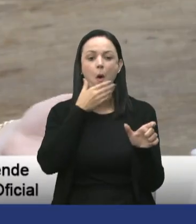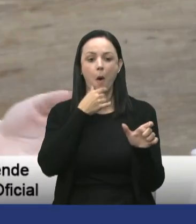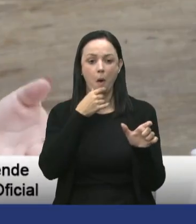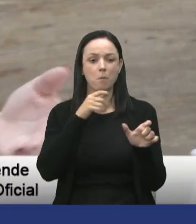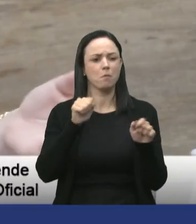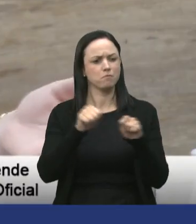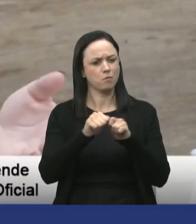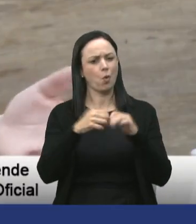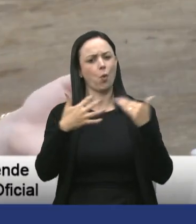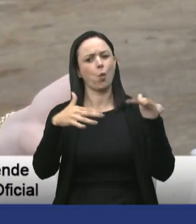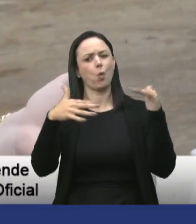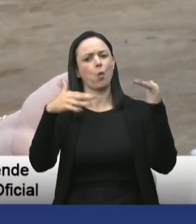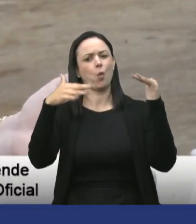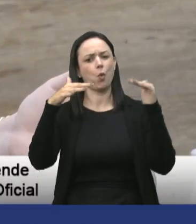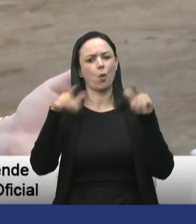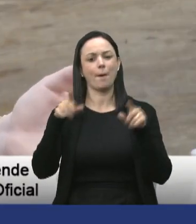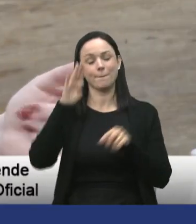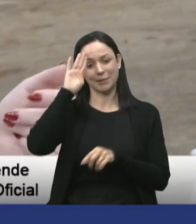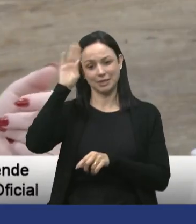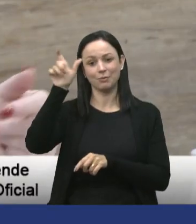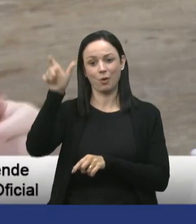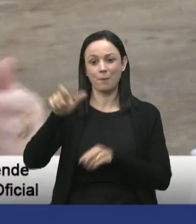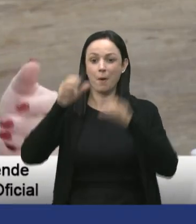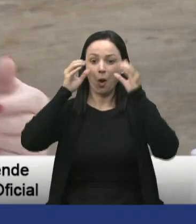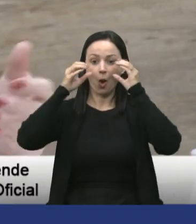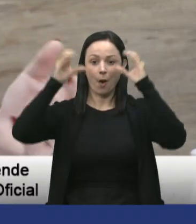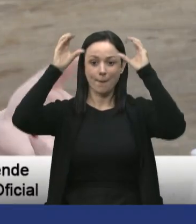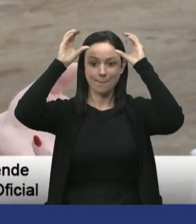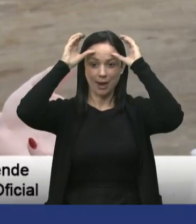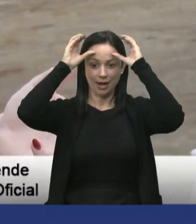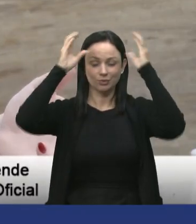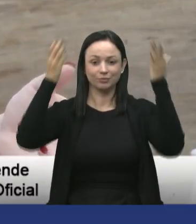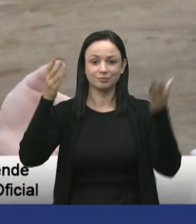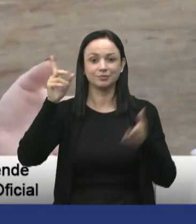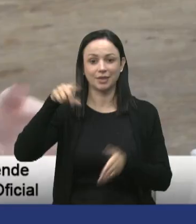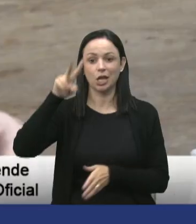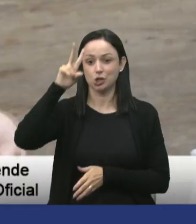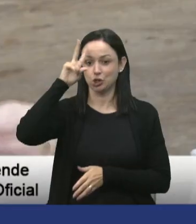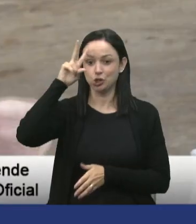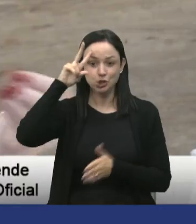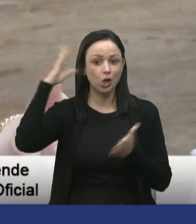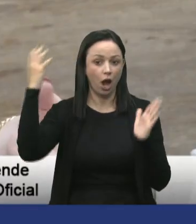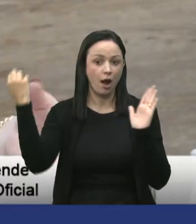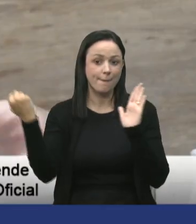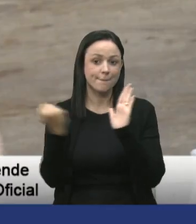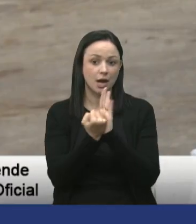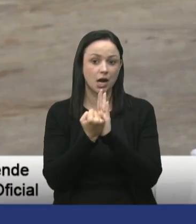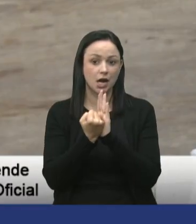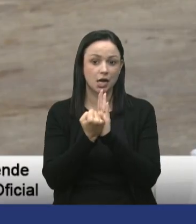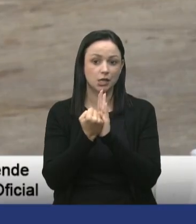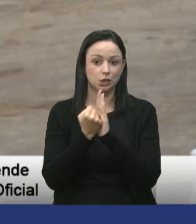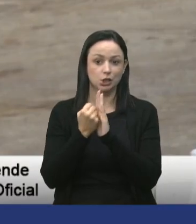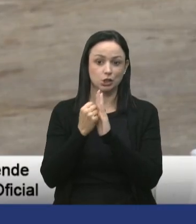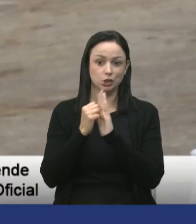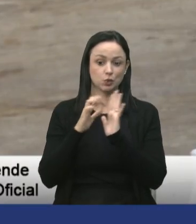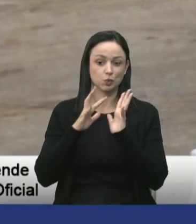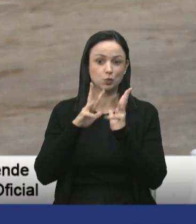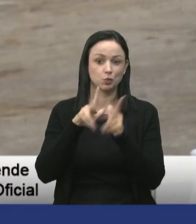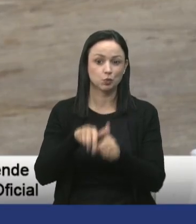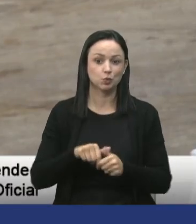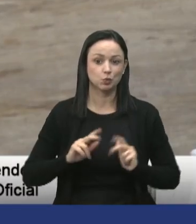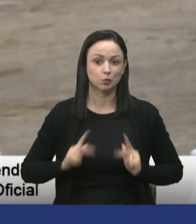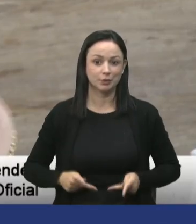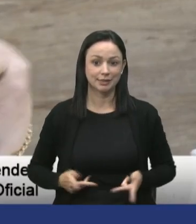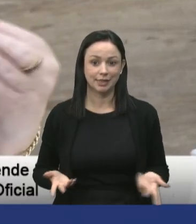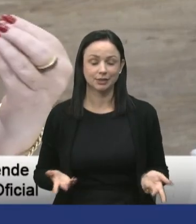e principalmente João Ribeiro de Barros. É histórico, realmente, né? Entra para a história da humanidade.